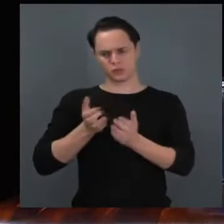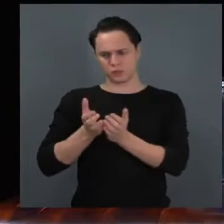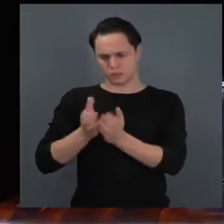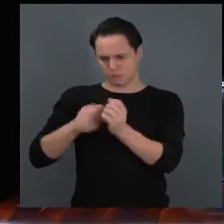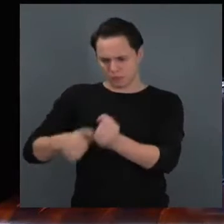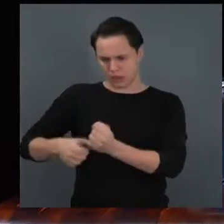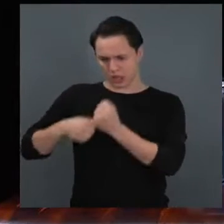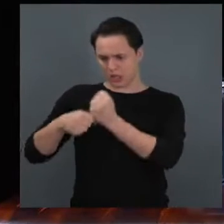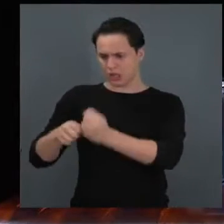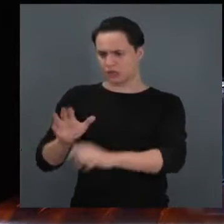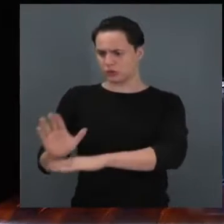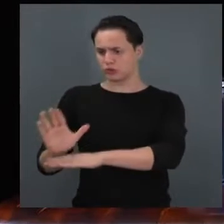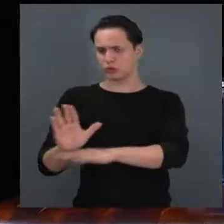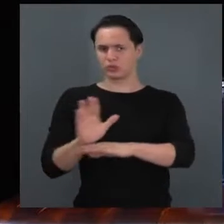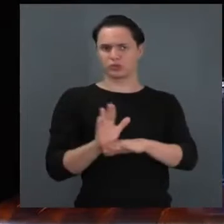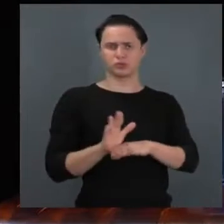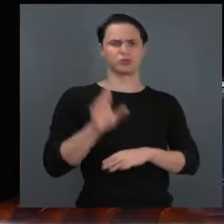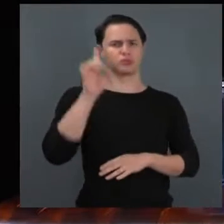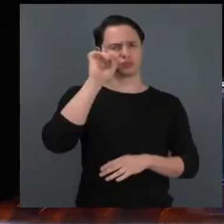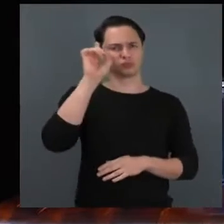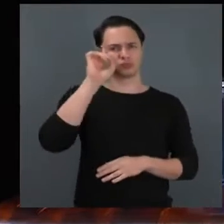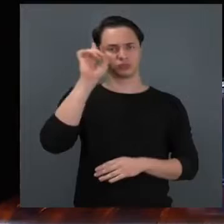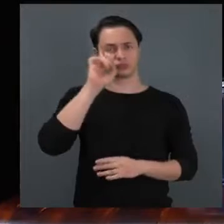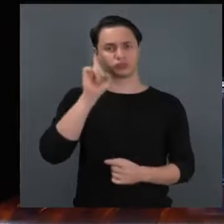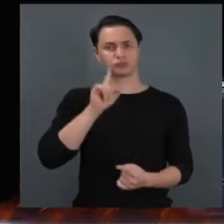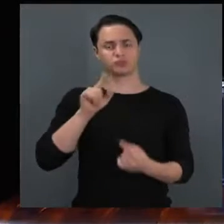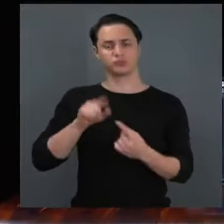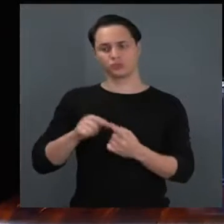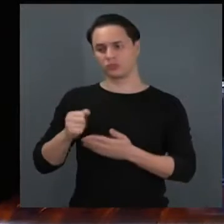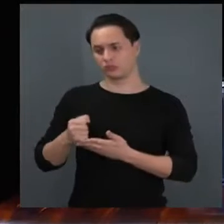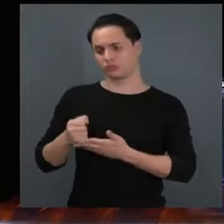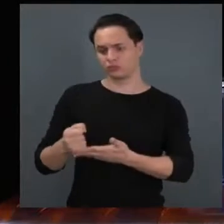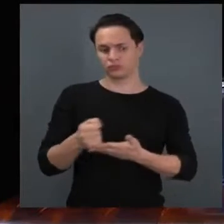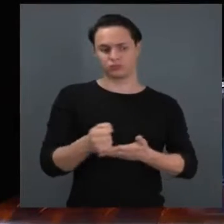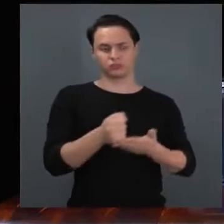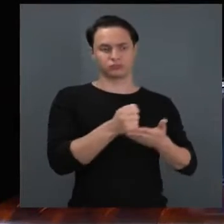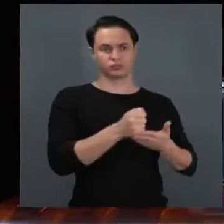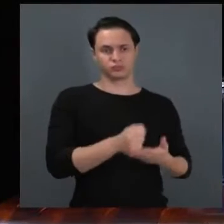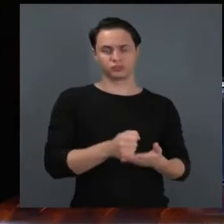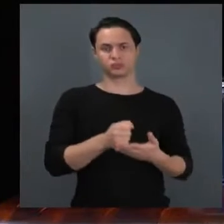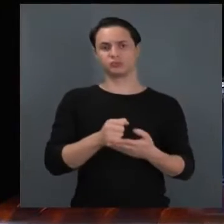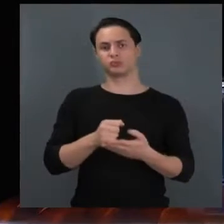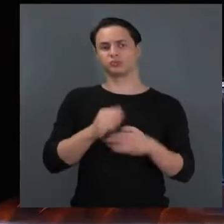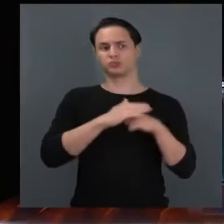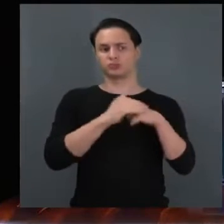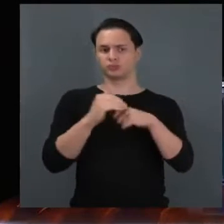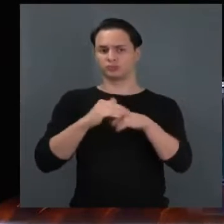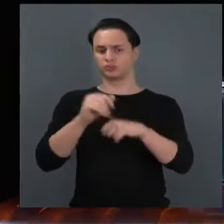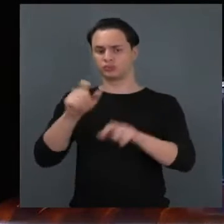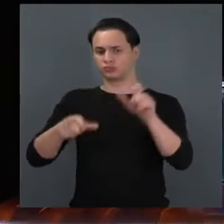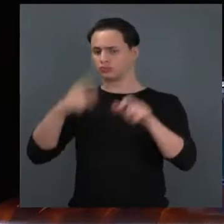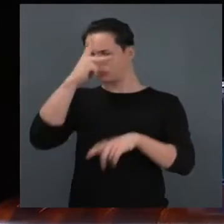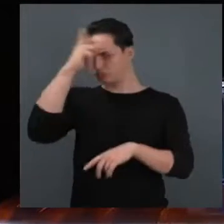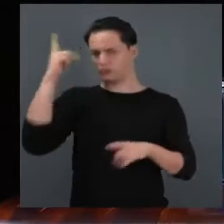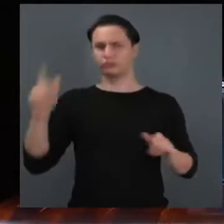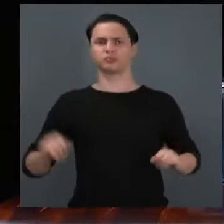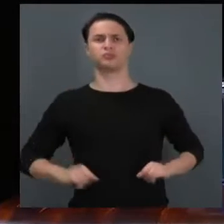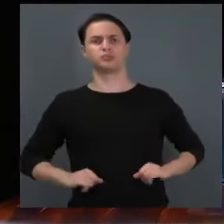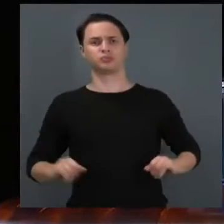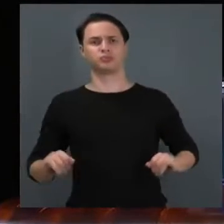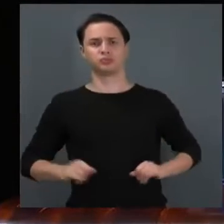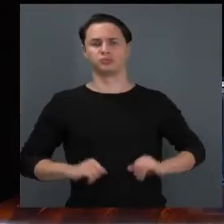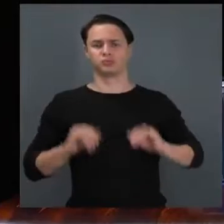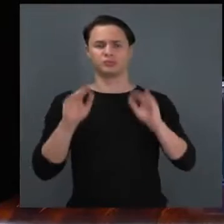barquinho, dia e noite, para auxiliar ou confortar aqueles afetados que no meio da